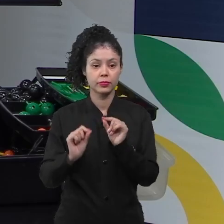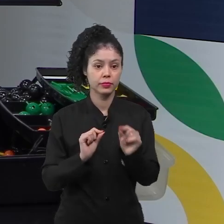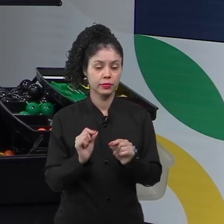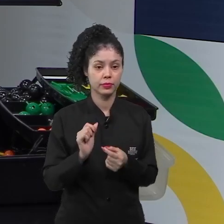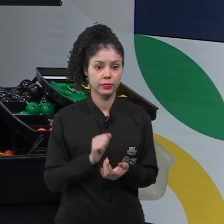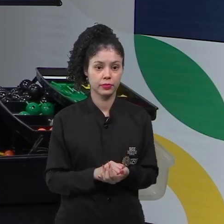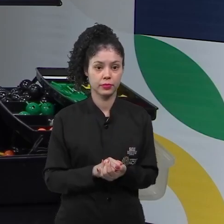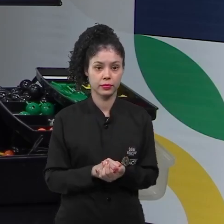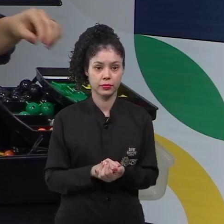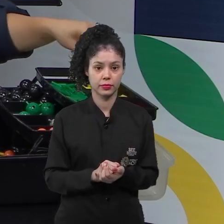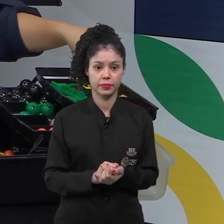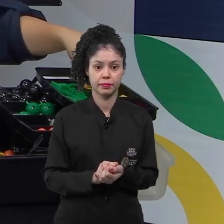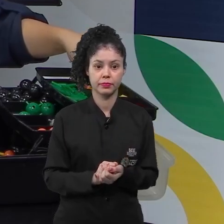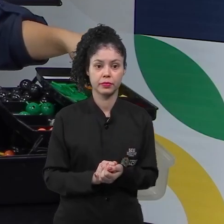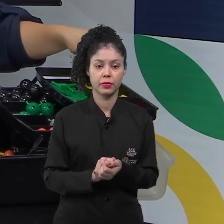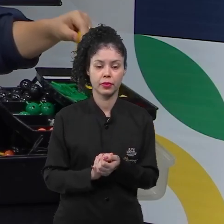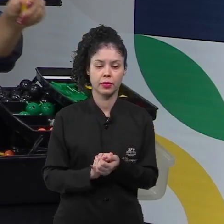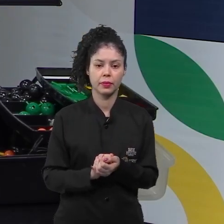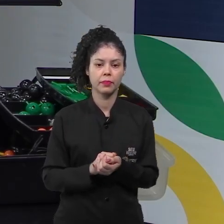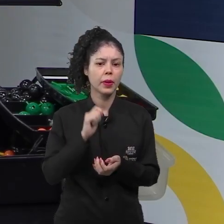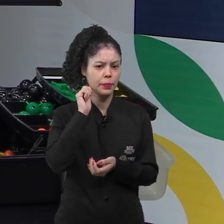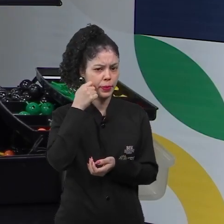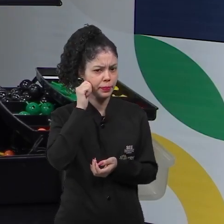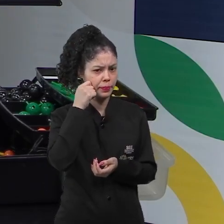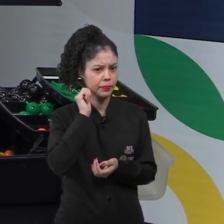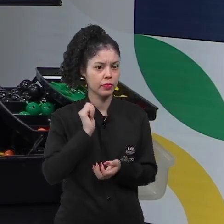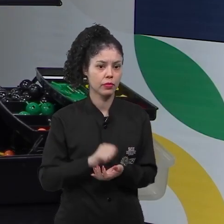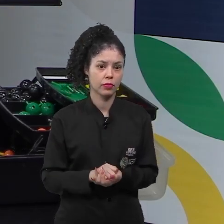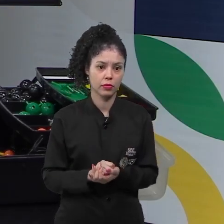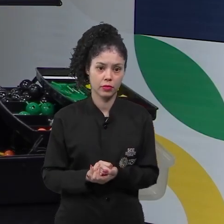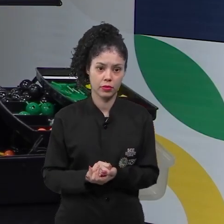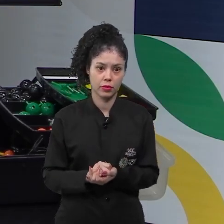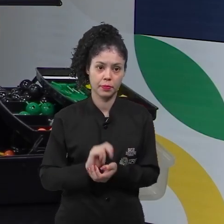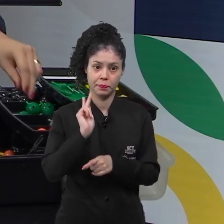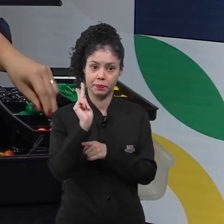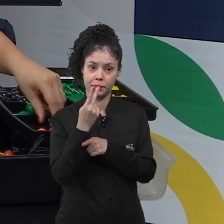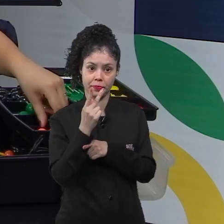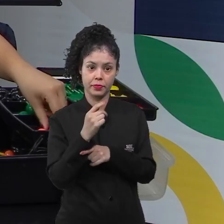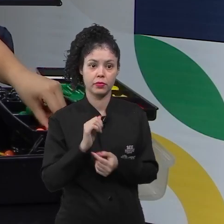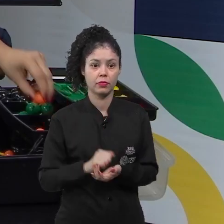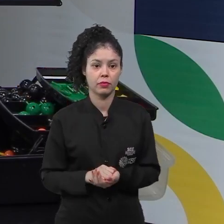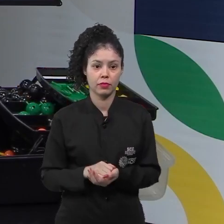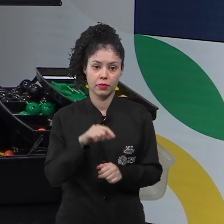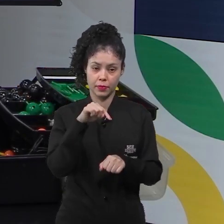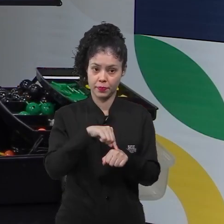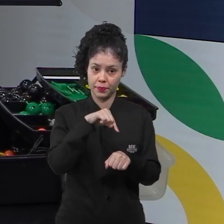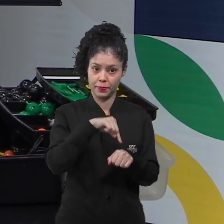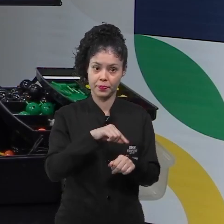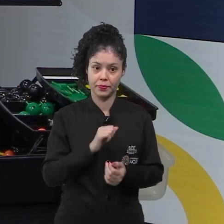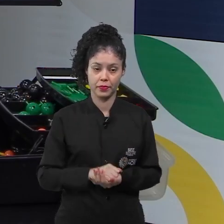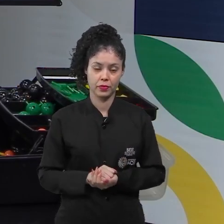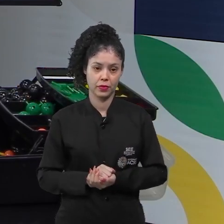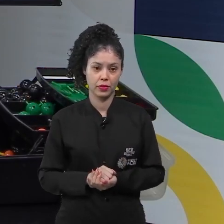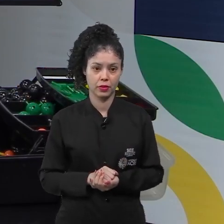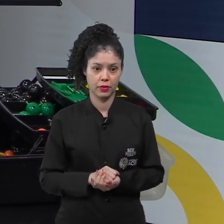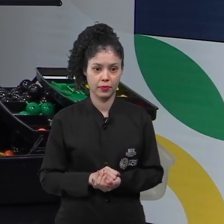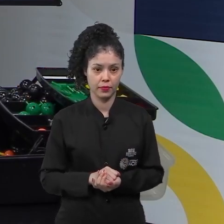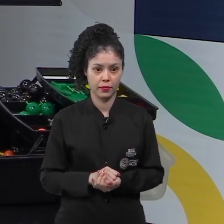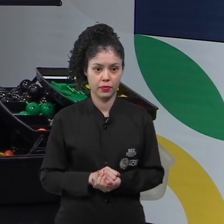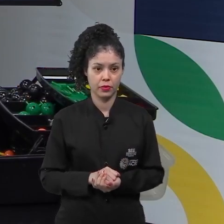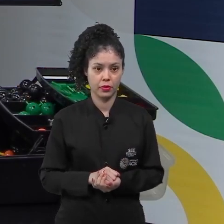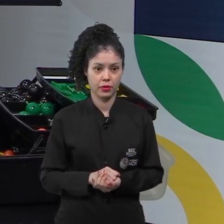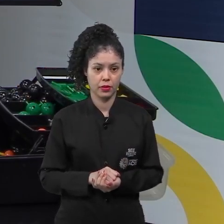essa bolinha preta, e um hidrogênio aqui na ponta. Essa daqui é a